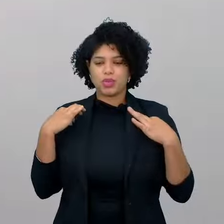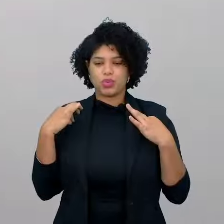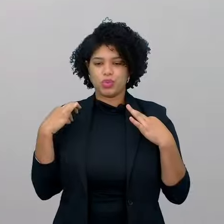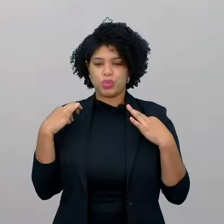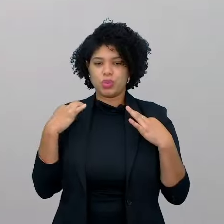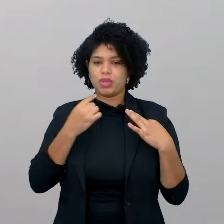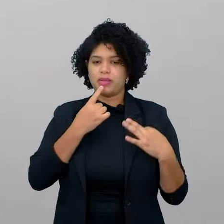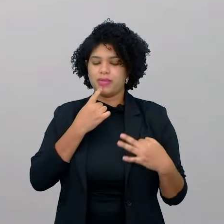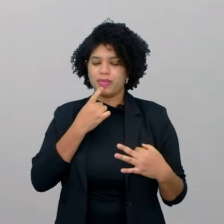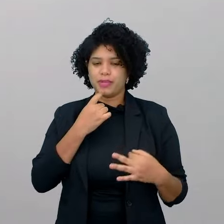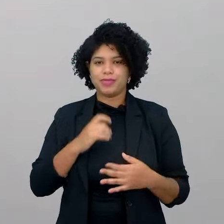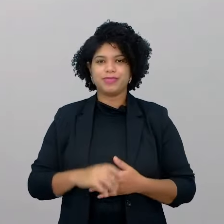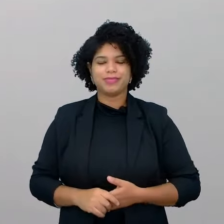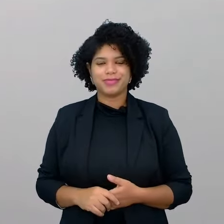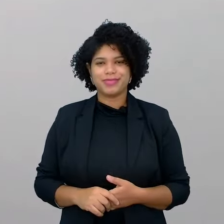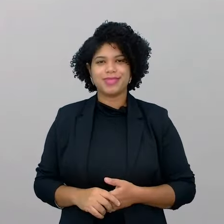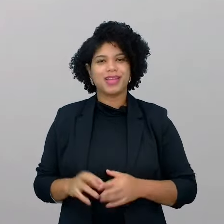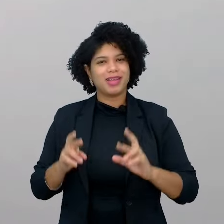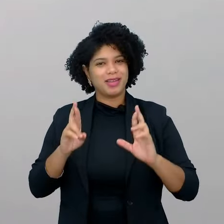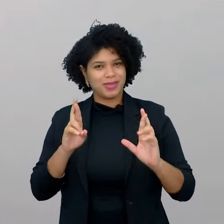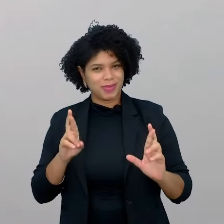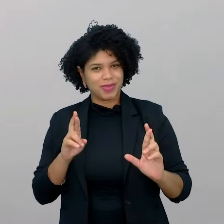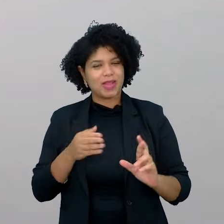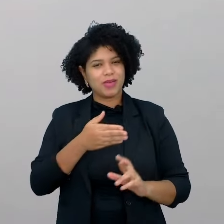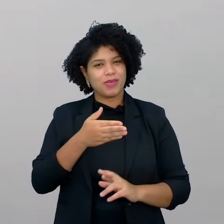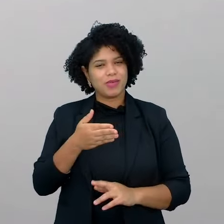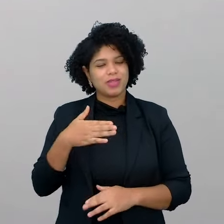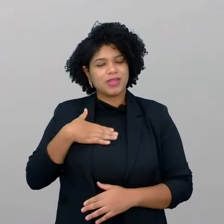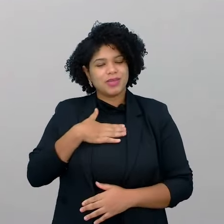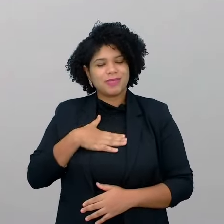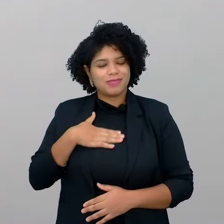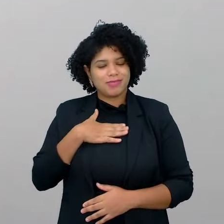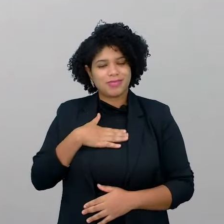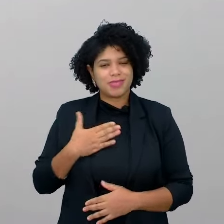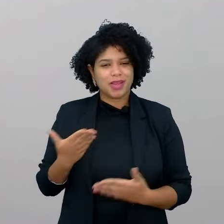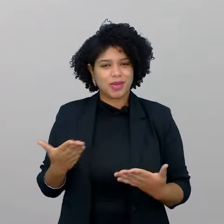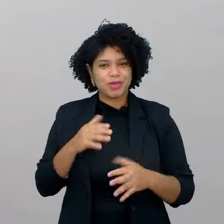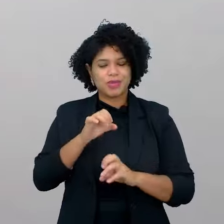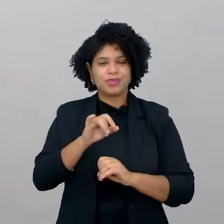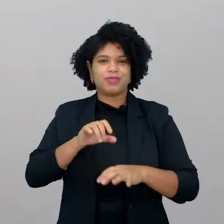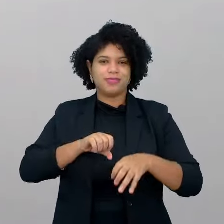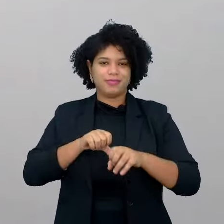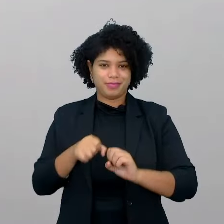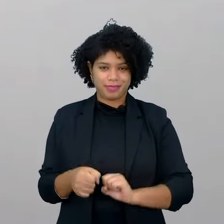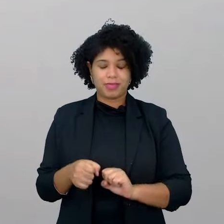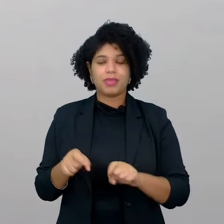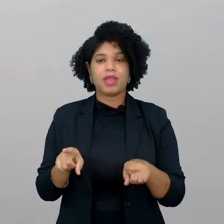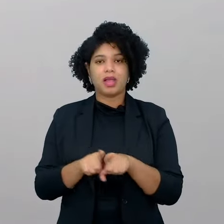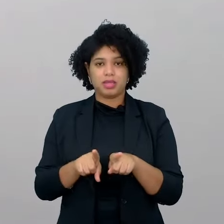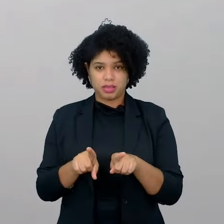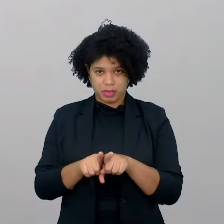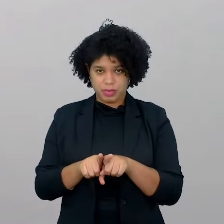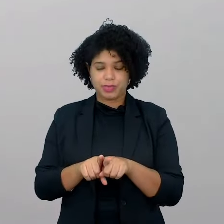vermelha. Espero que vocês possam apreciar a nossa formação de hoje e que a gente